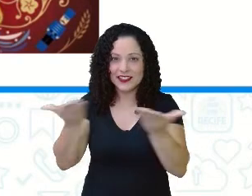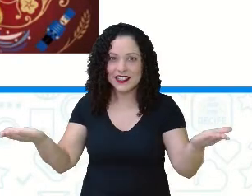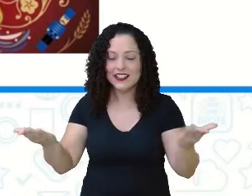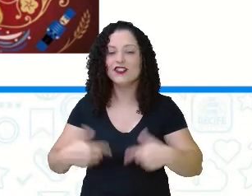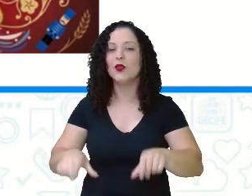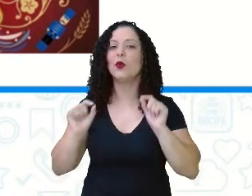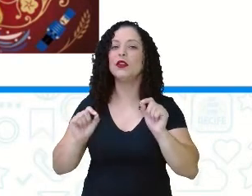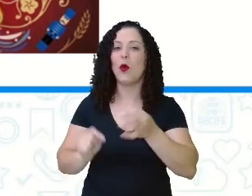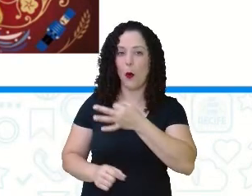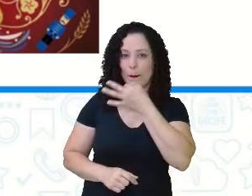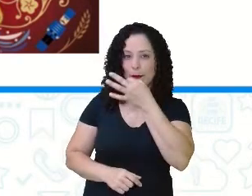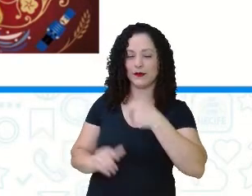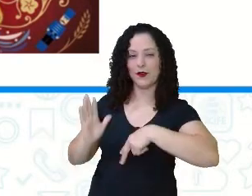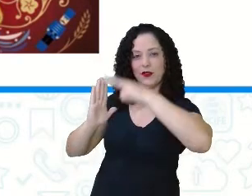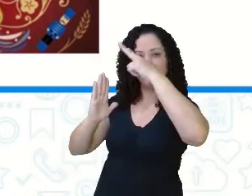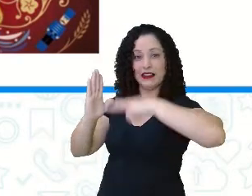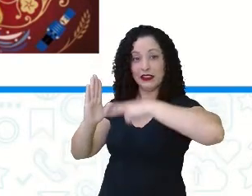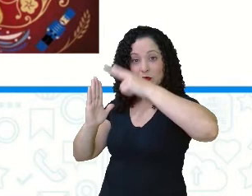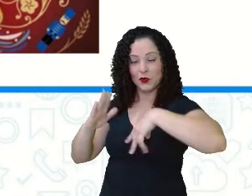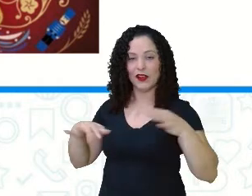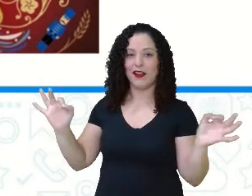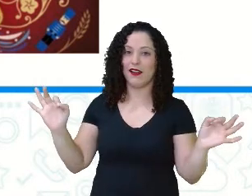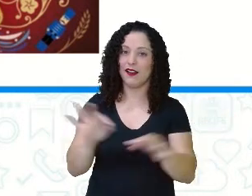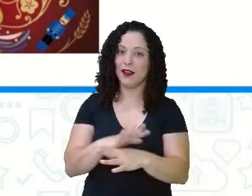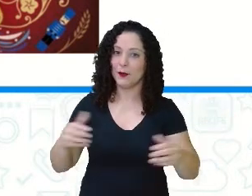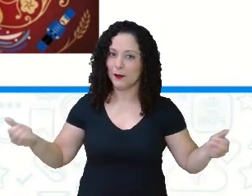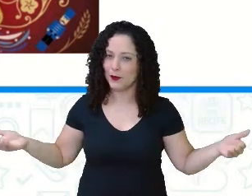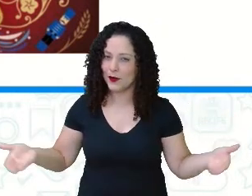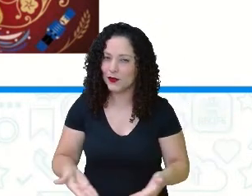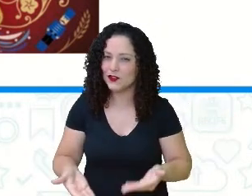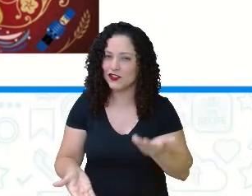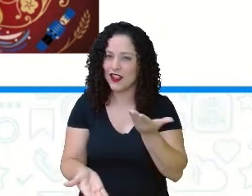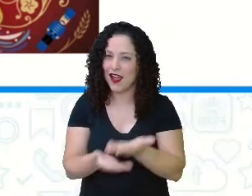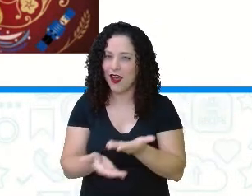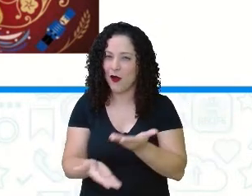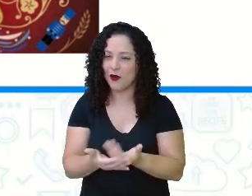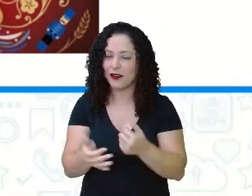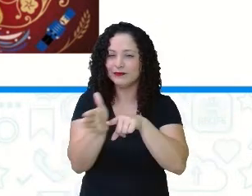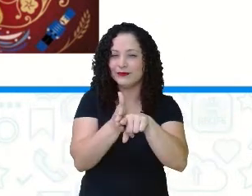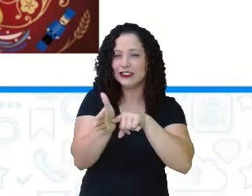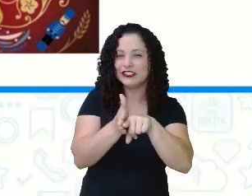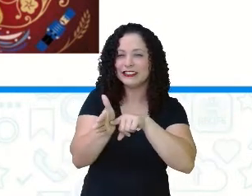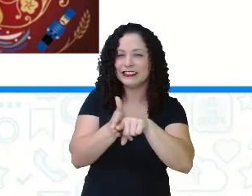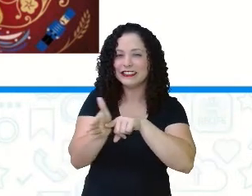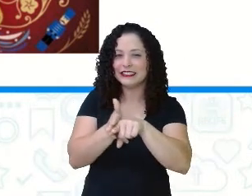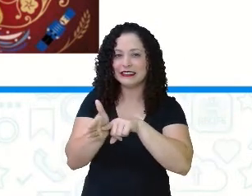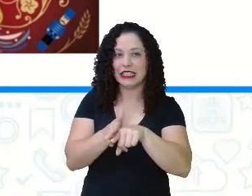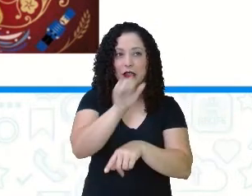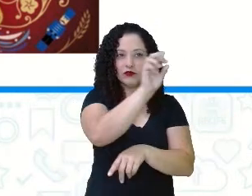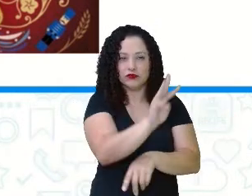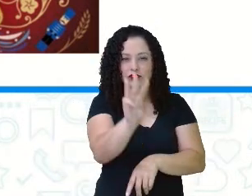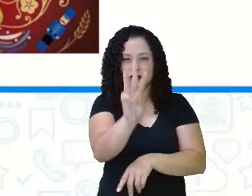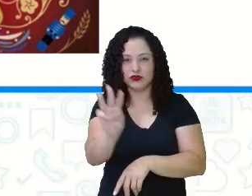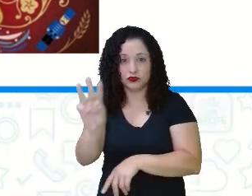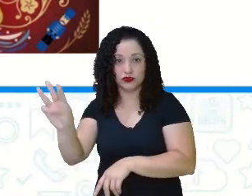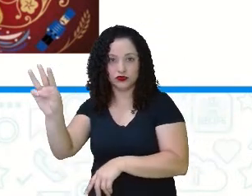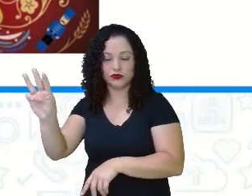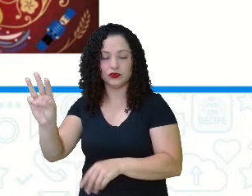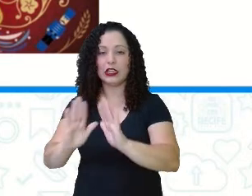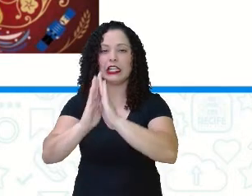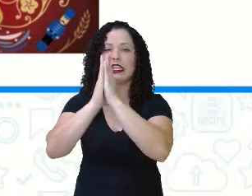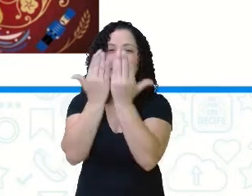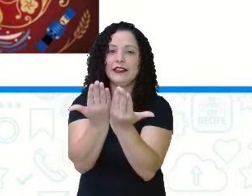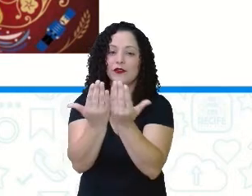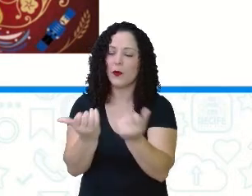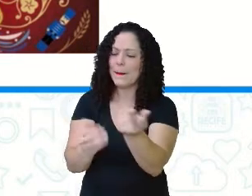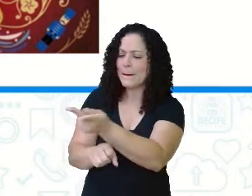sugestão de leitura. Quando acabar a terceira aula de hoje, você vai lá na árvore de livros, inclusive pelo aplicativo, procura esse